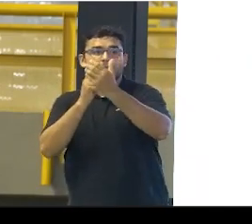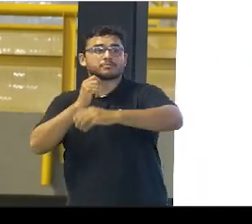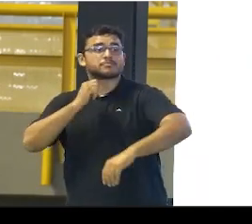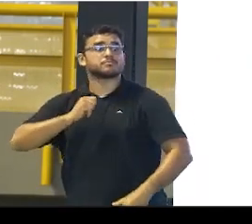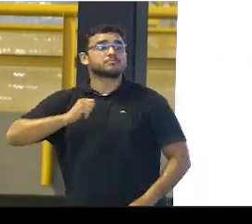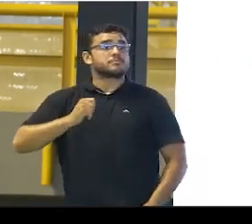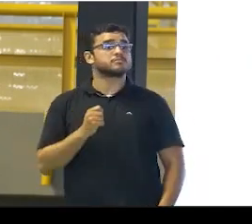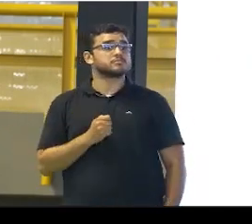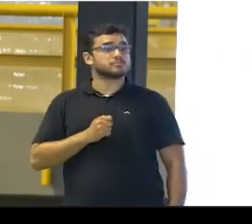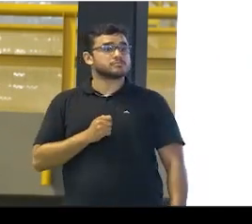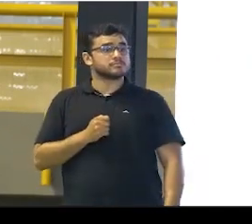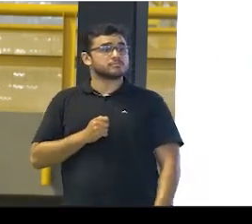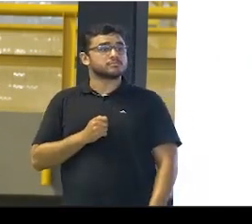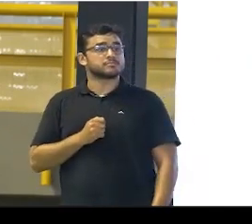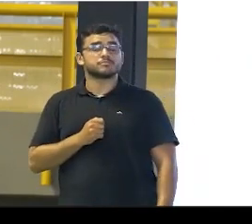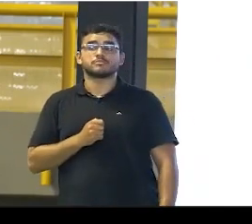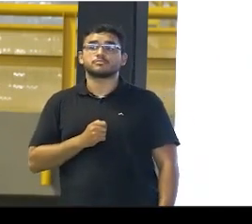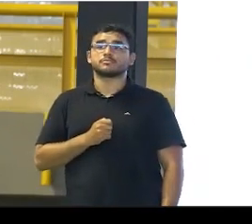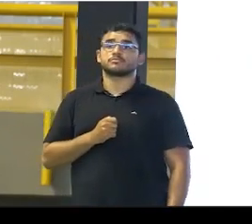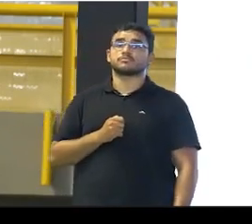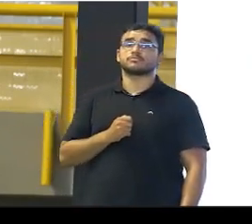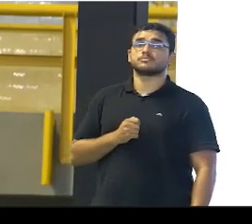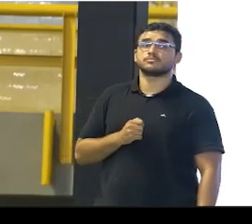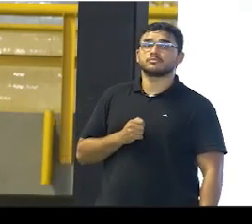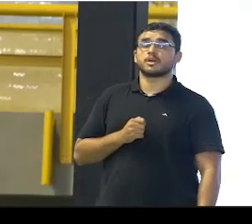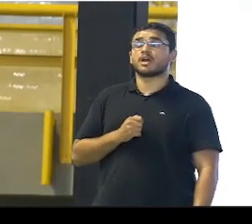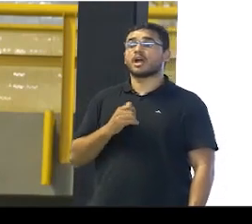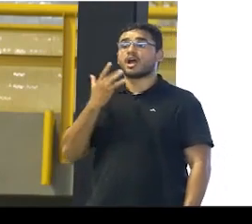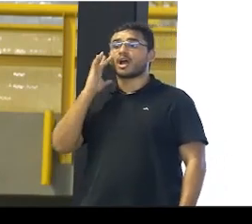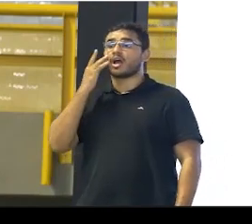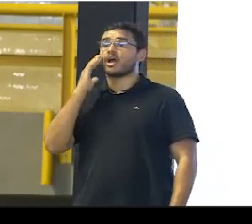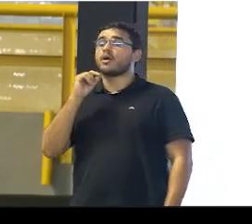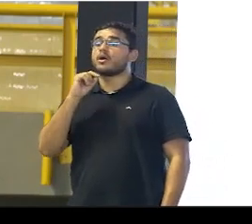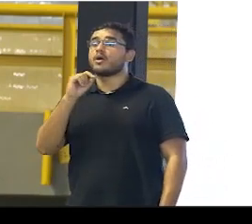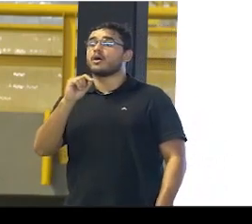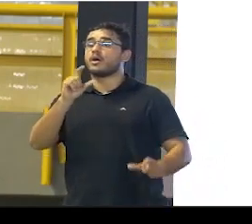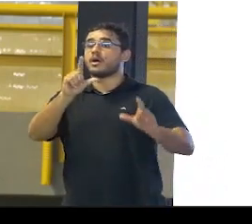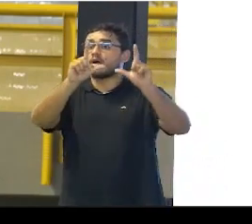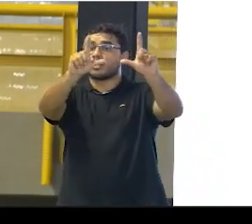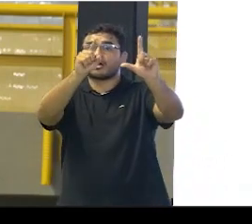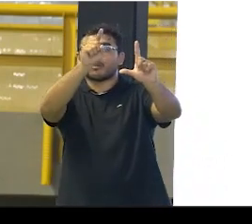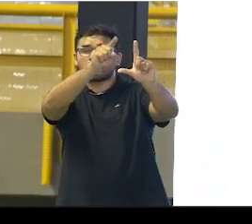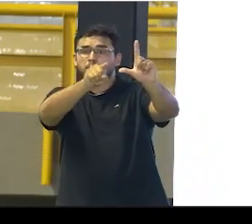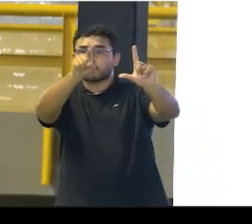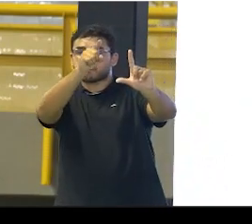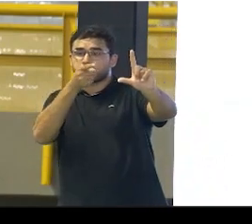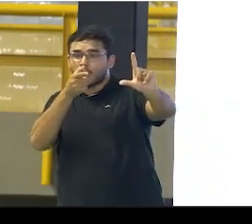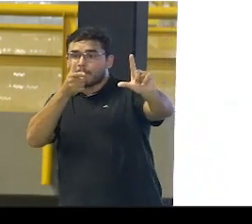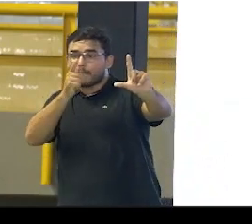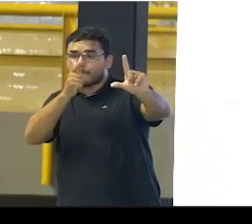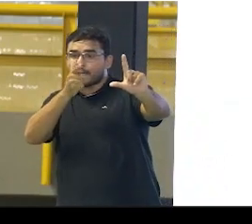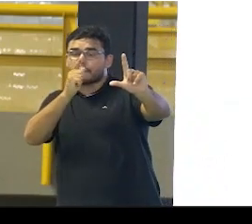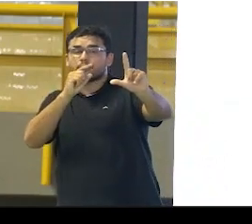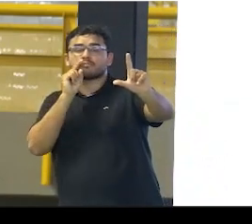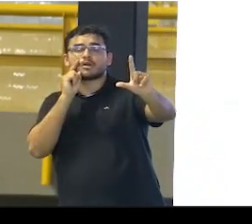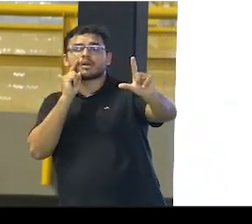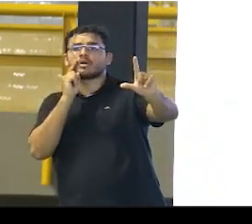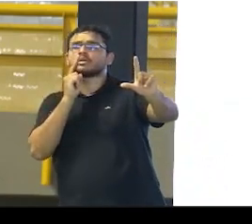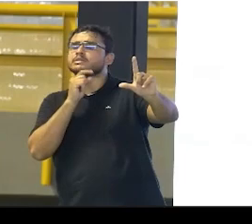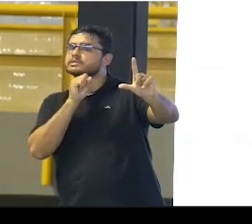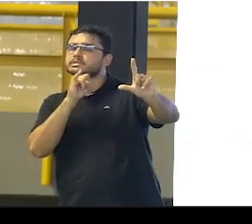a vírgula andar 2 casinhas. Então, quando eu tenho um terreno,